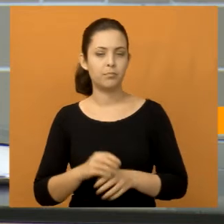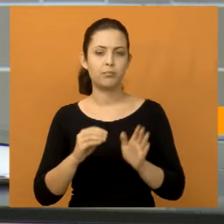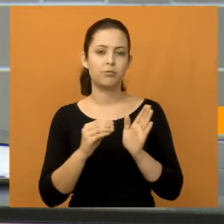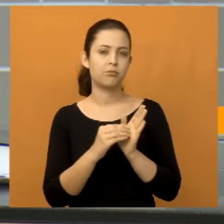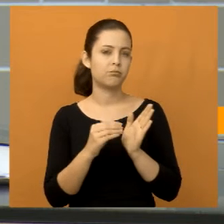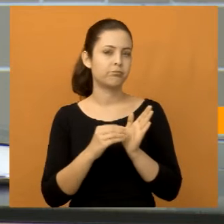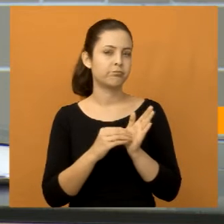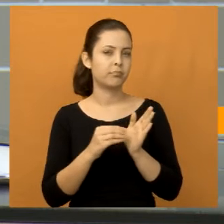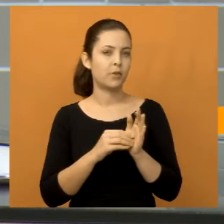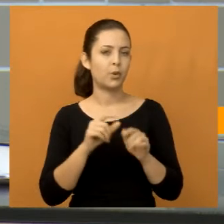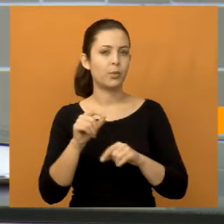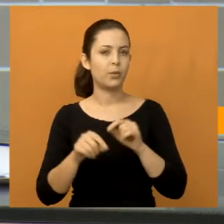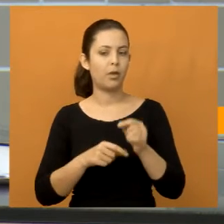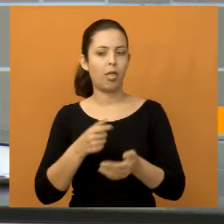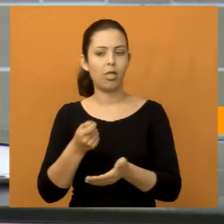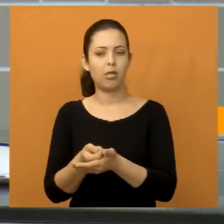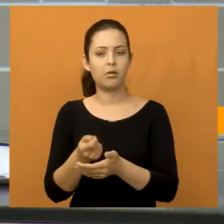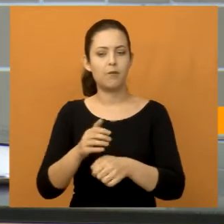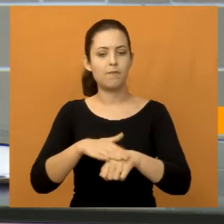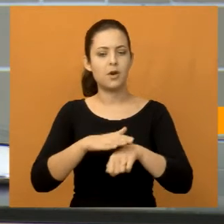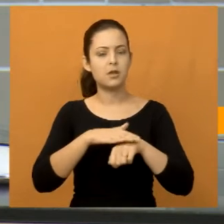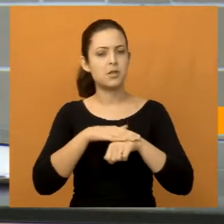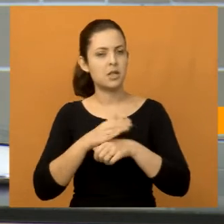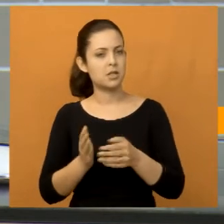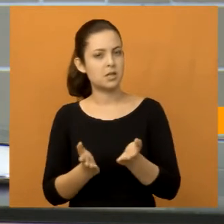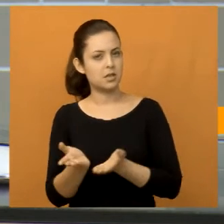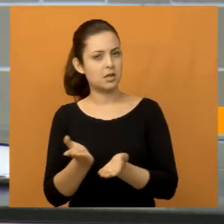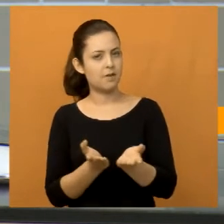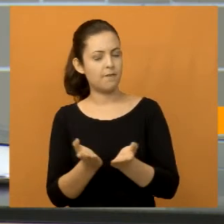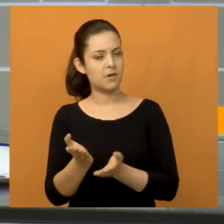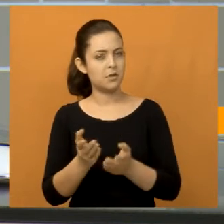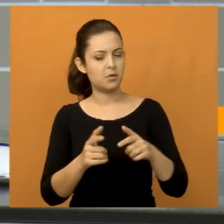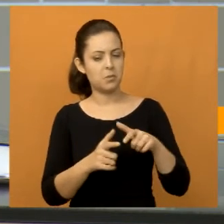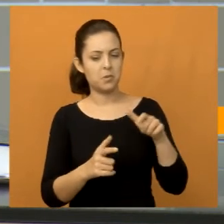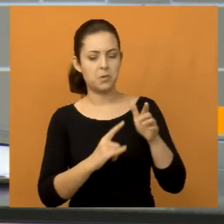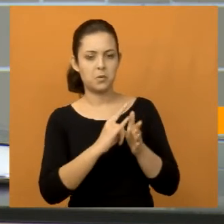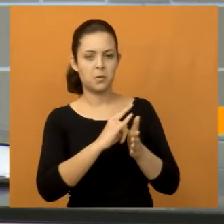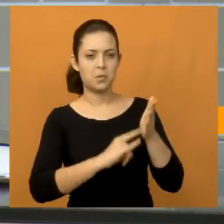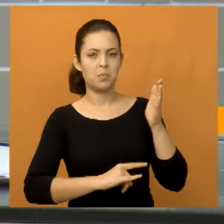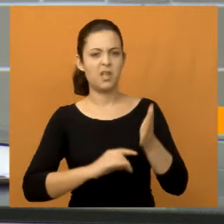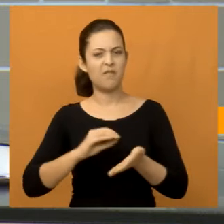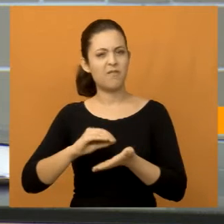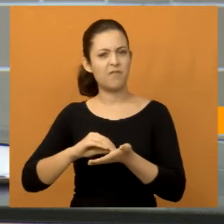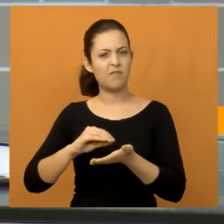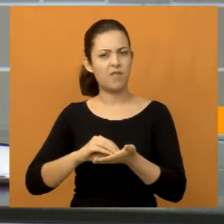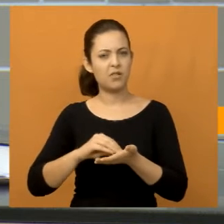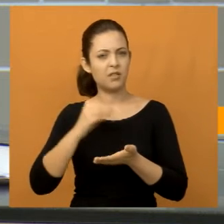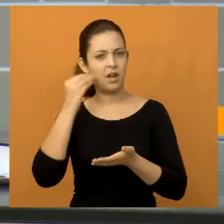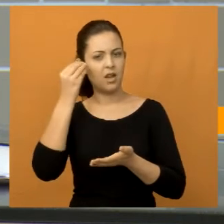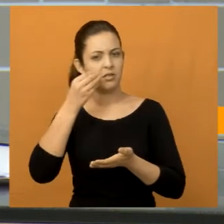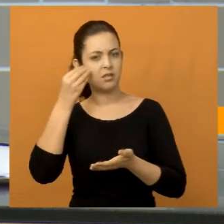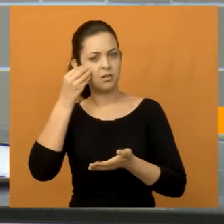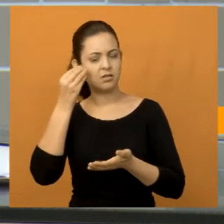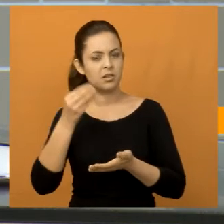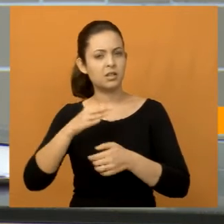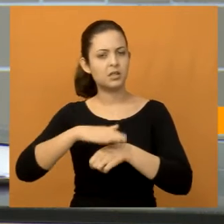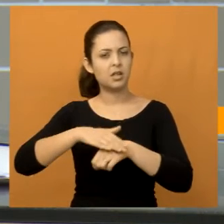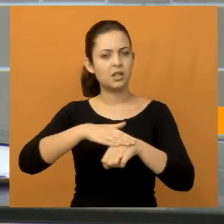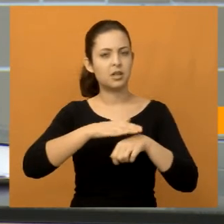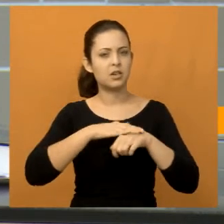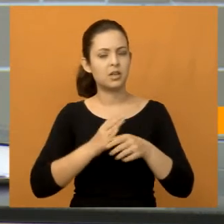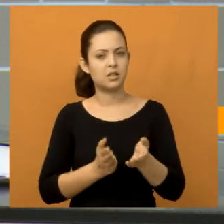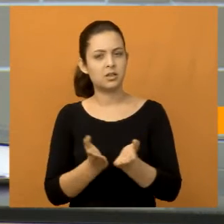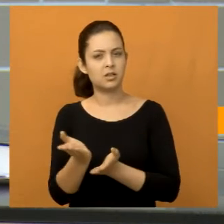ausência de execução dos serviços de manutenção de terrenos, ausência de atestes de realização